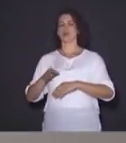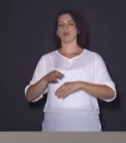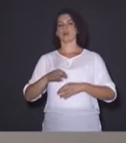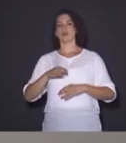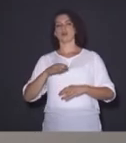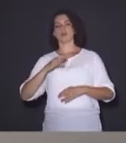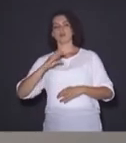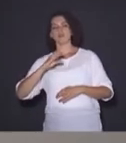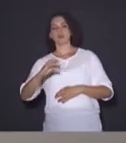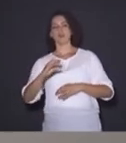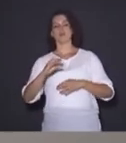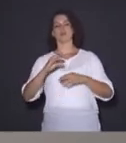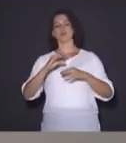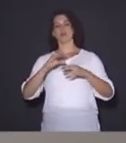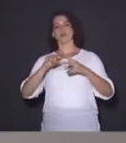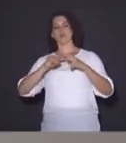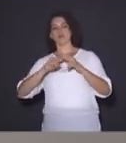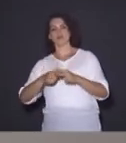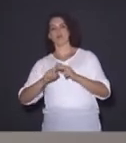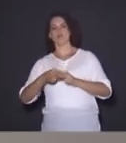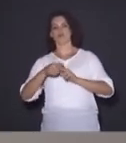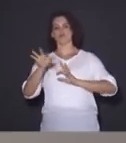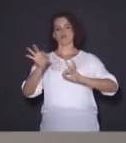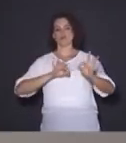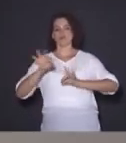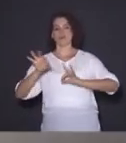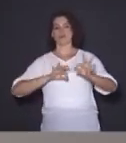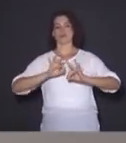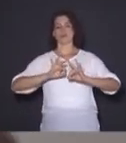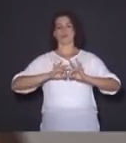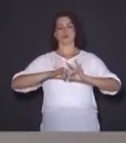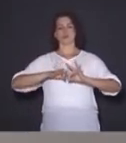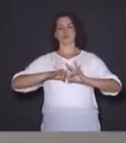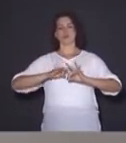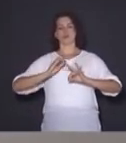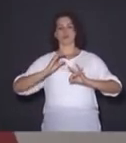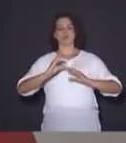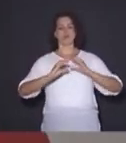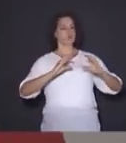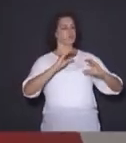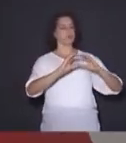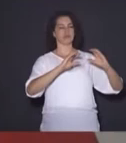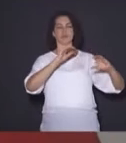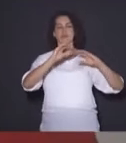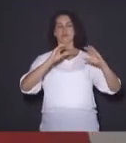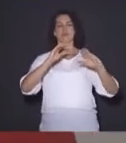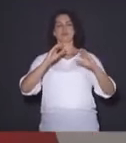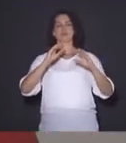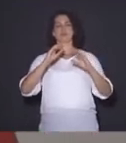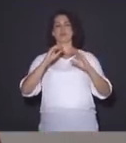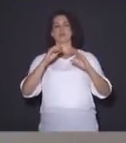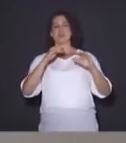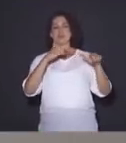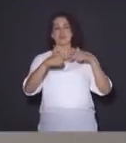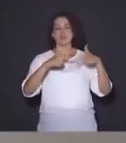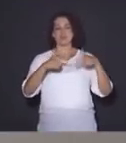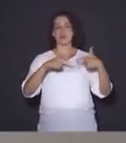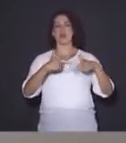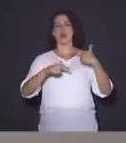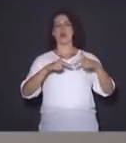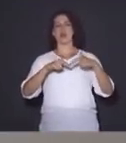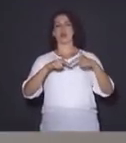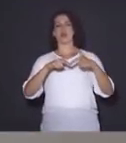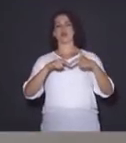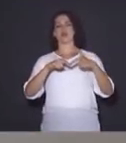infraestrutura 11 uma u programa de emprego foram gerados 20 milhões de empregos